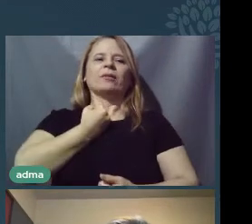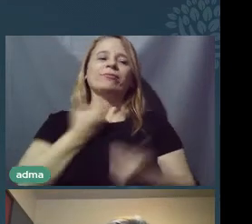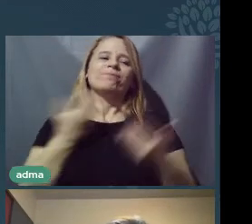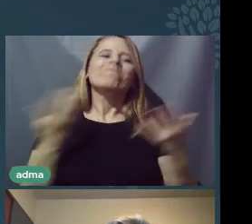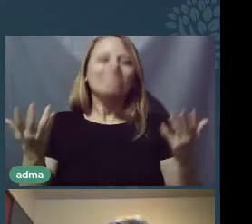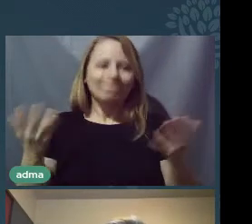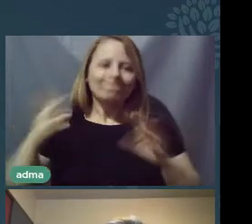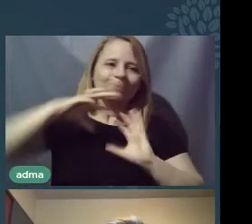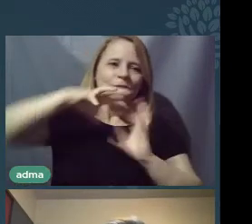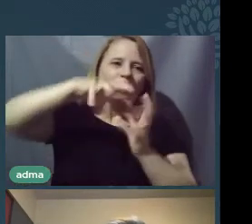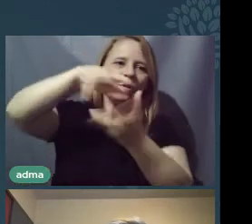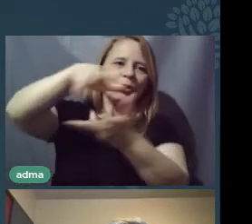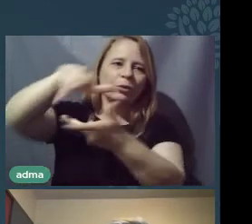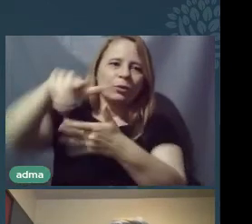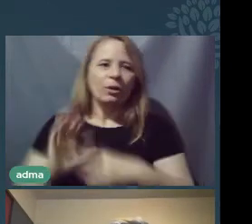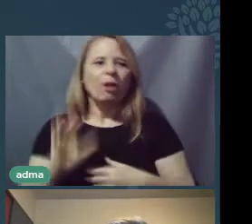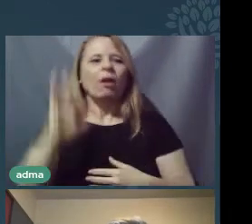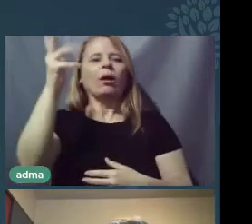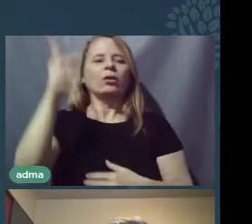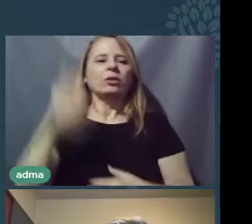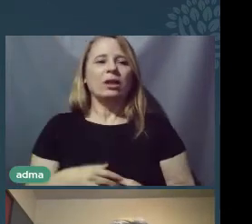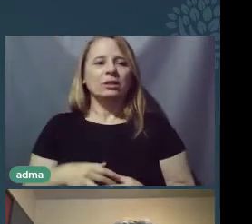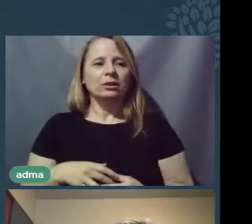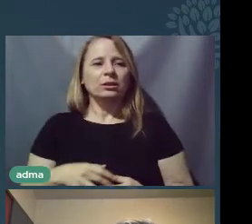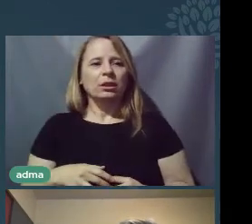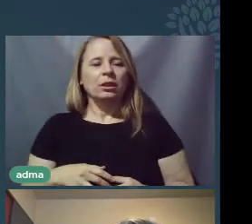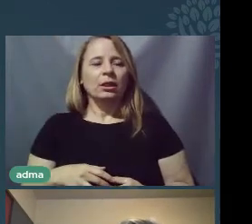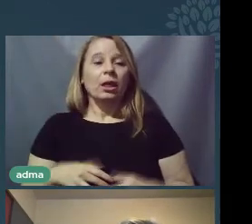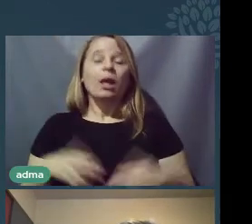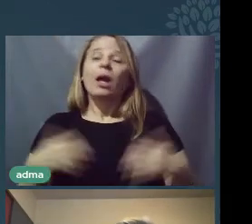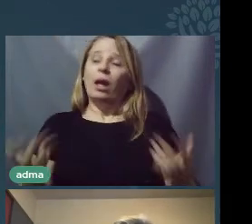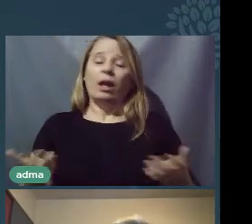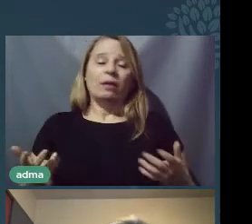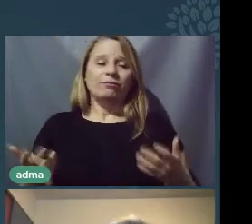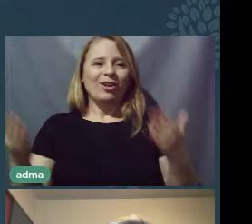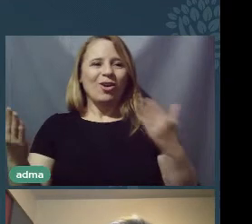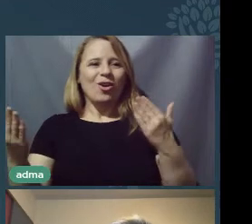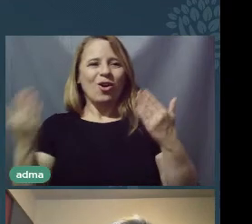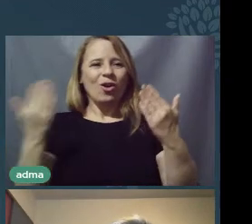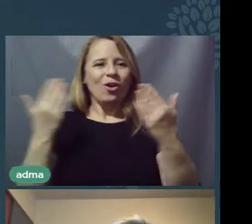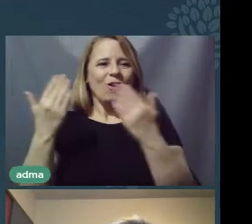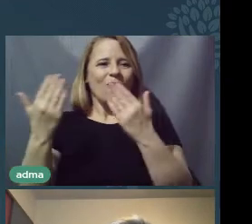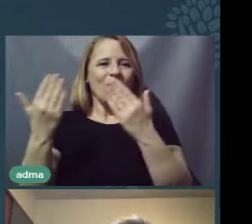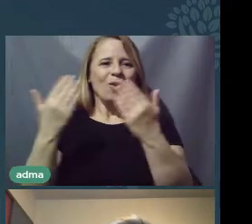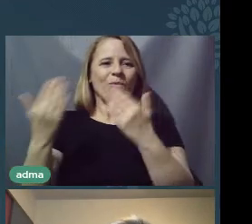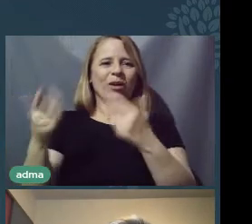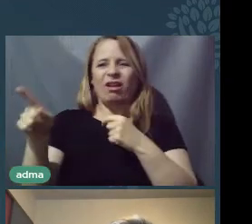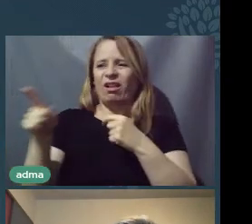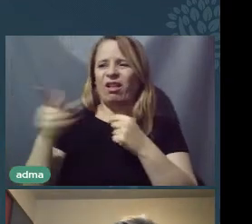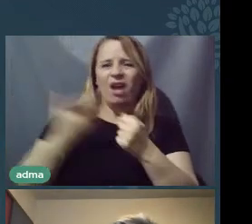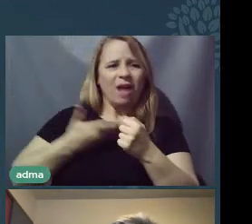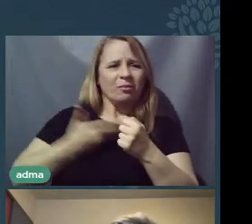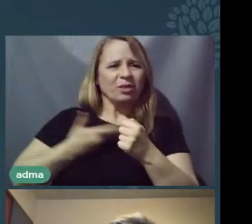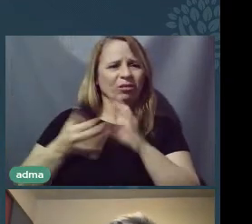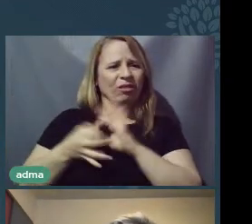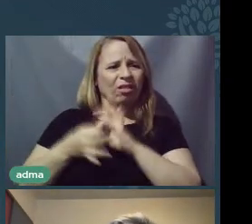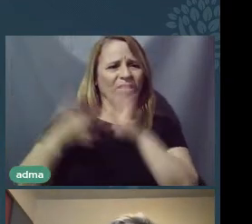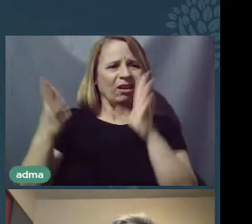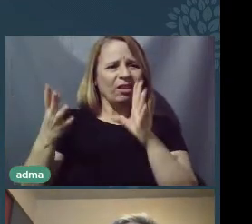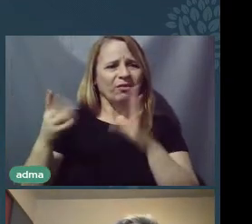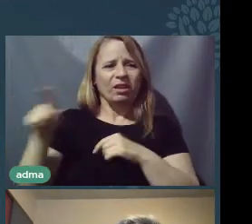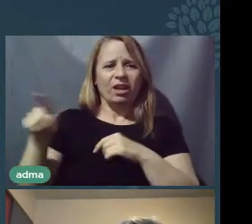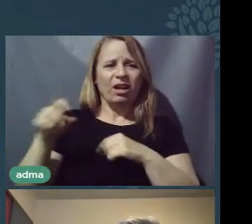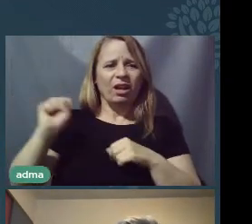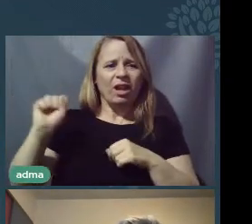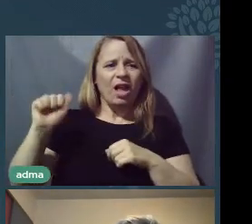afora. A tendência de negar sintoma, porque ele tem que comparar com outro colega adolescente que não tem